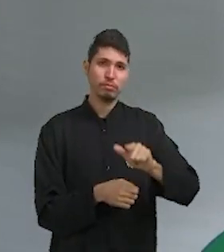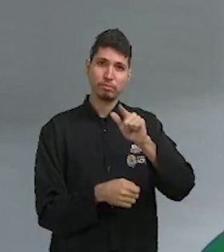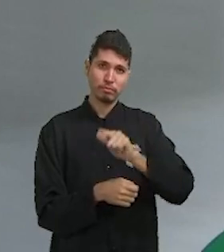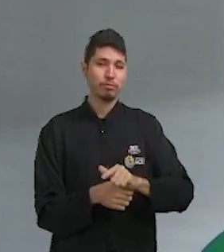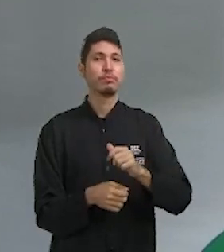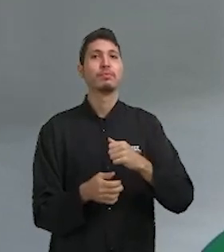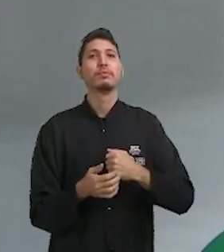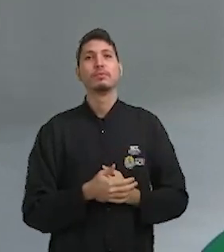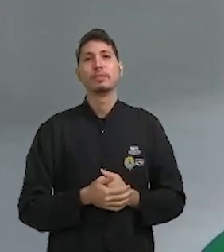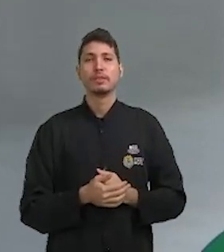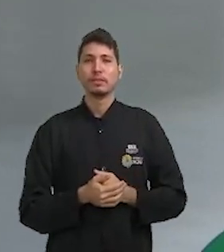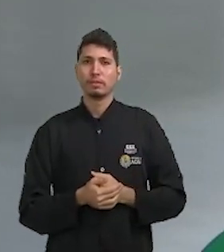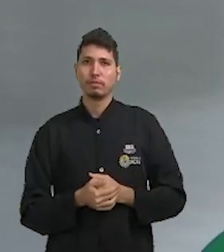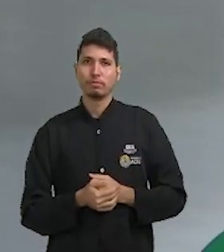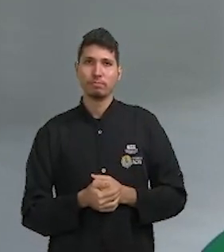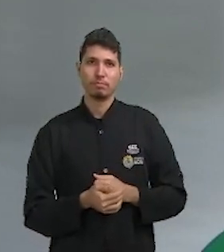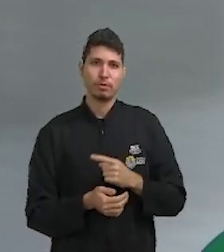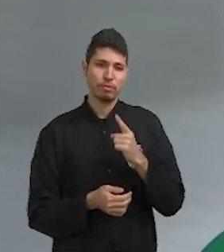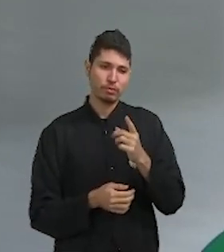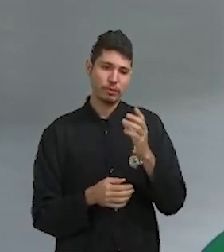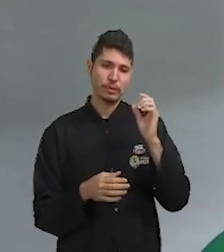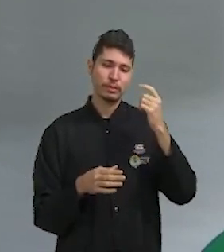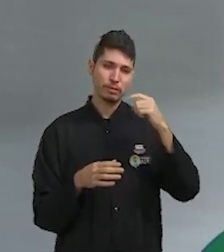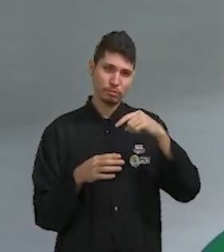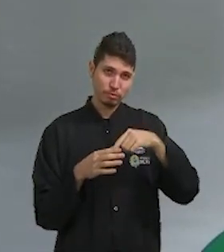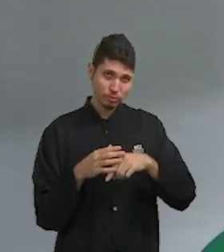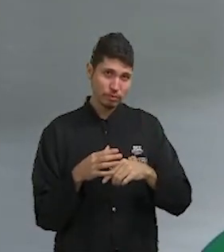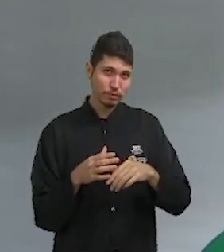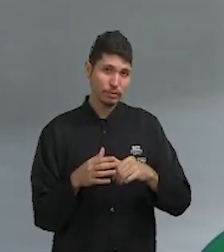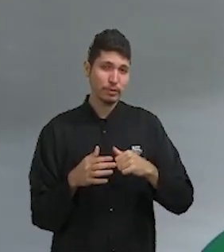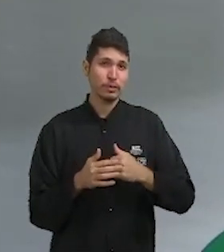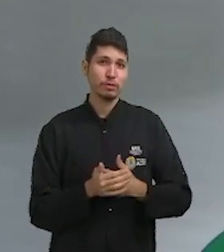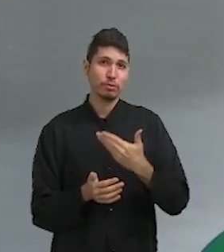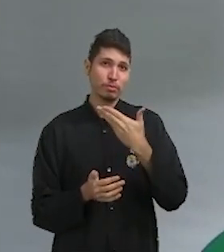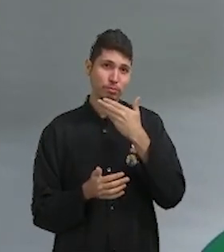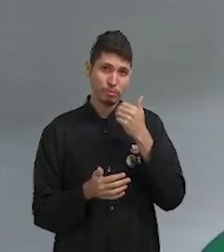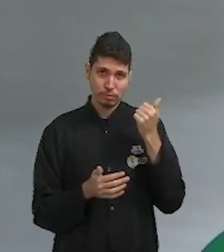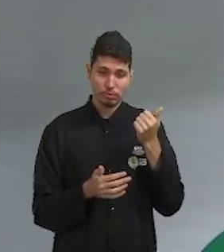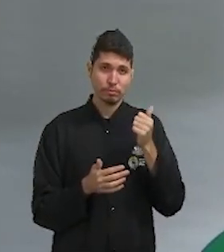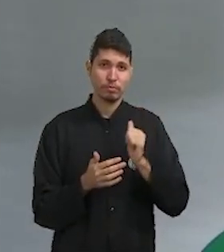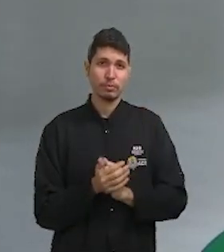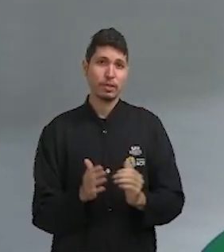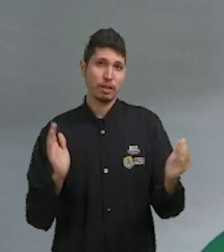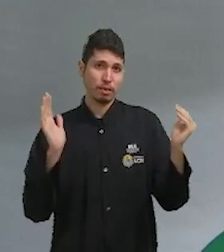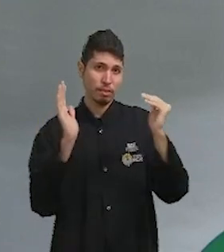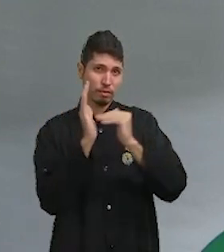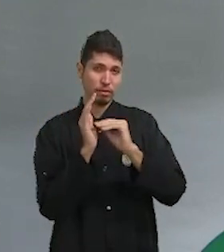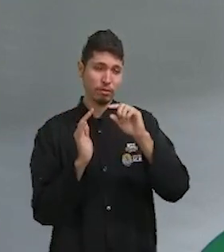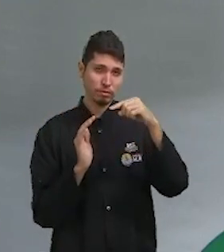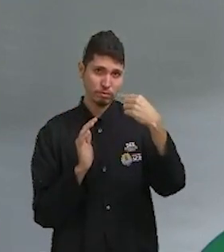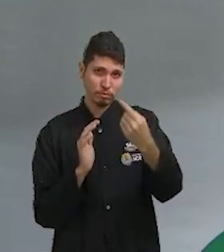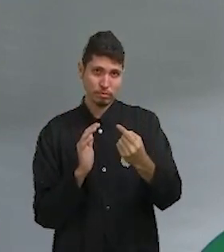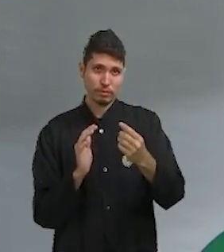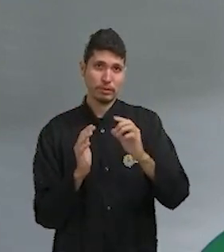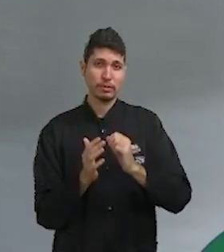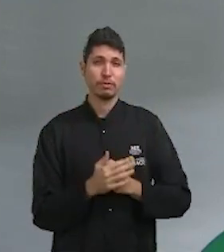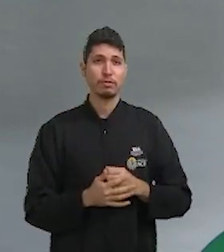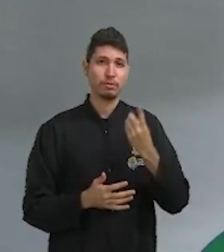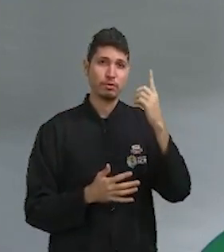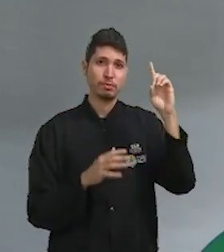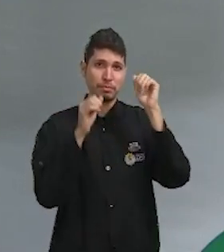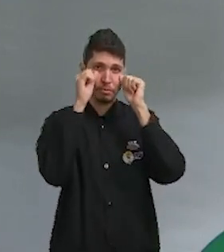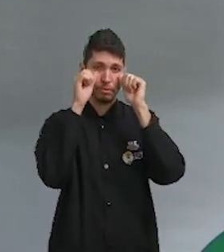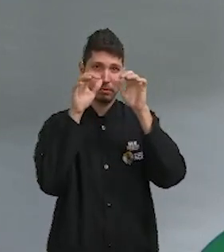um bom conhecimento. Fiquem todos com Deus e até a próxima, se Deus quiser.